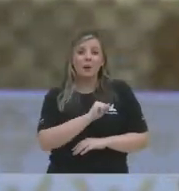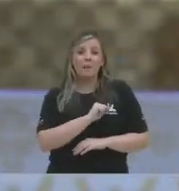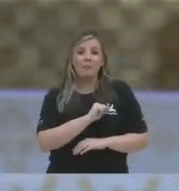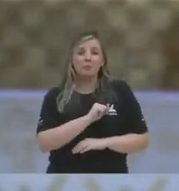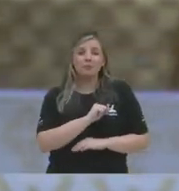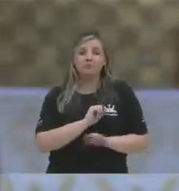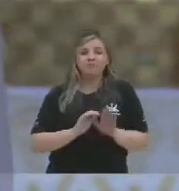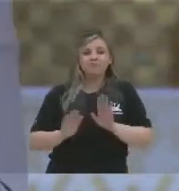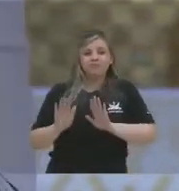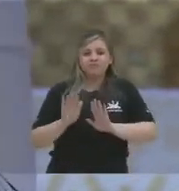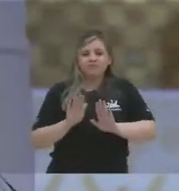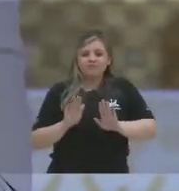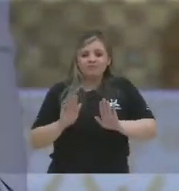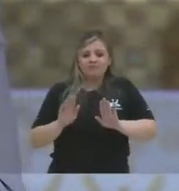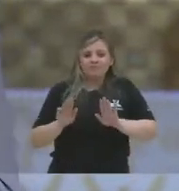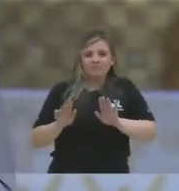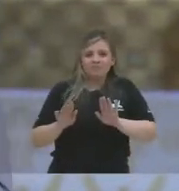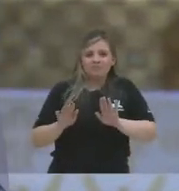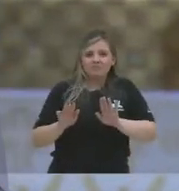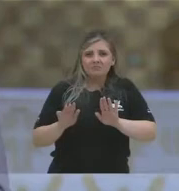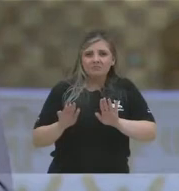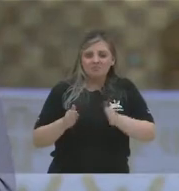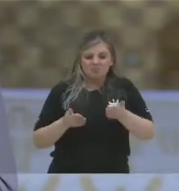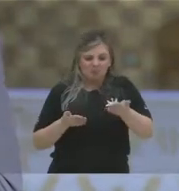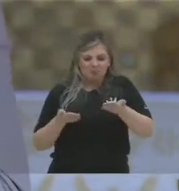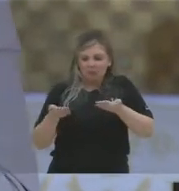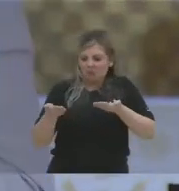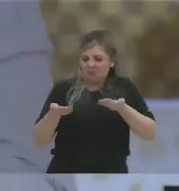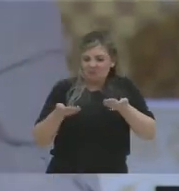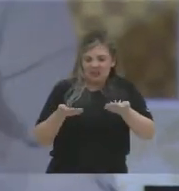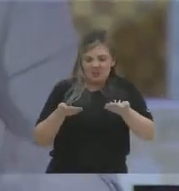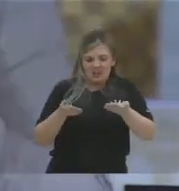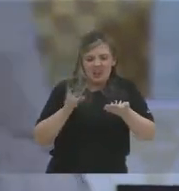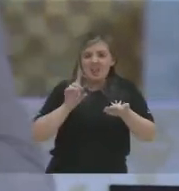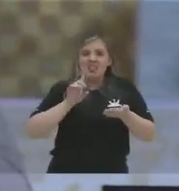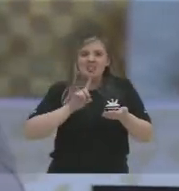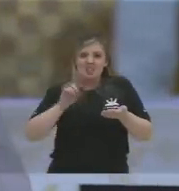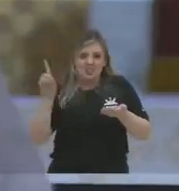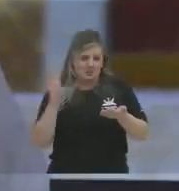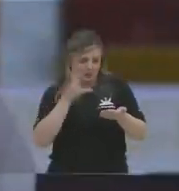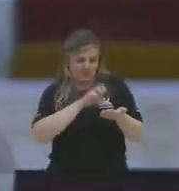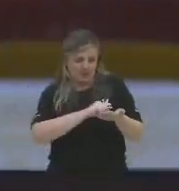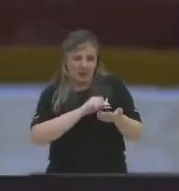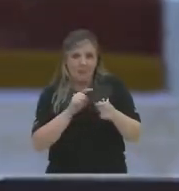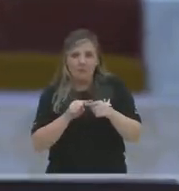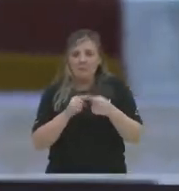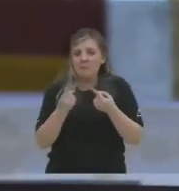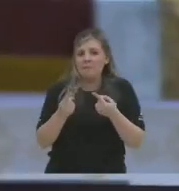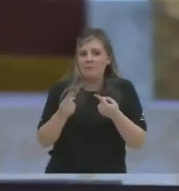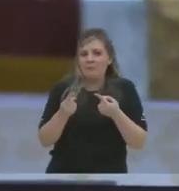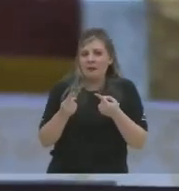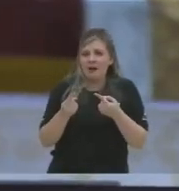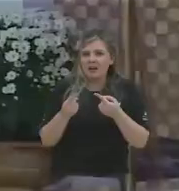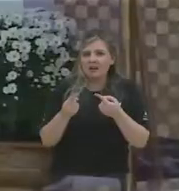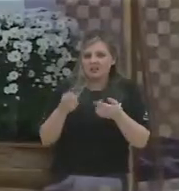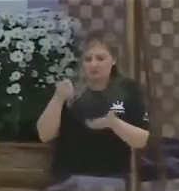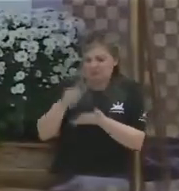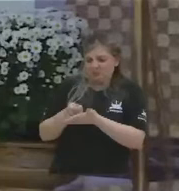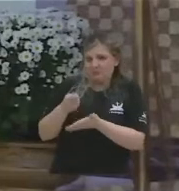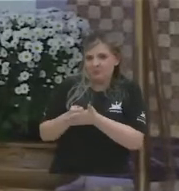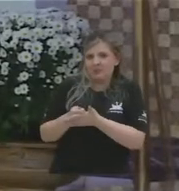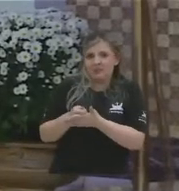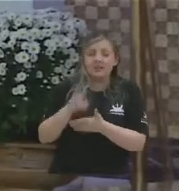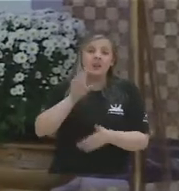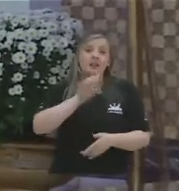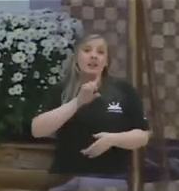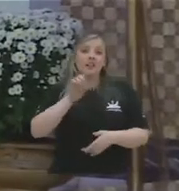contraditório. Então Deus ama, mas Deus castiga. Deus ama, mas Deus é